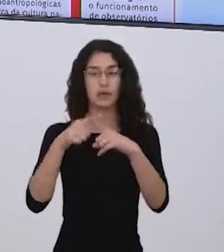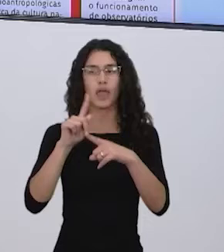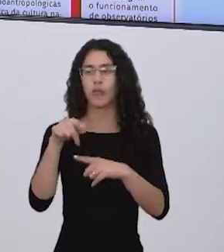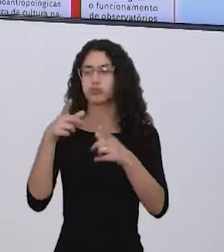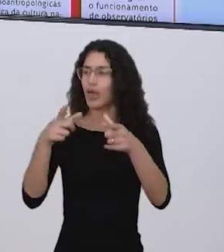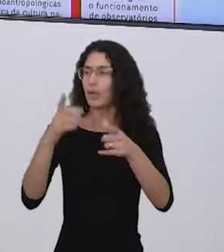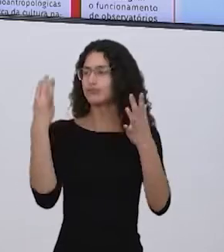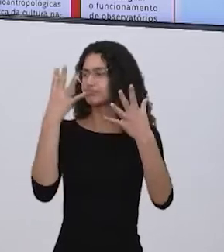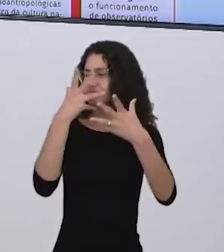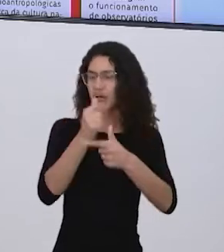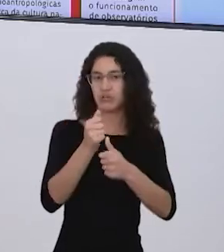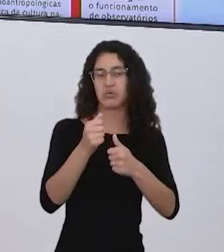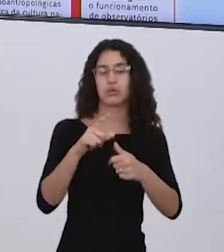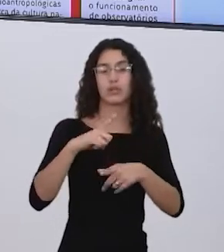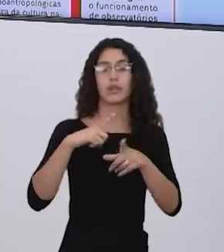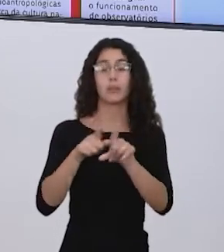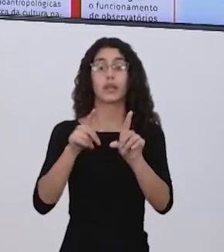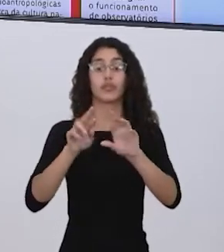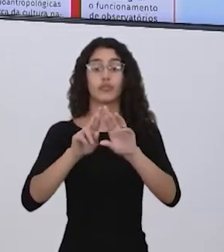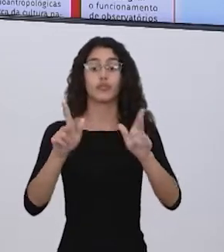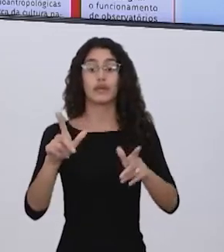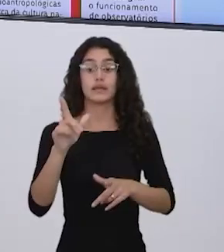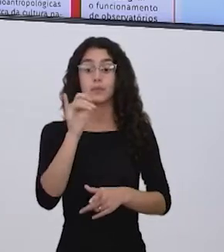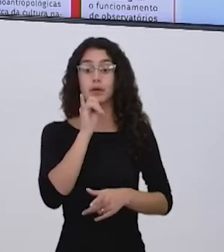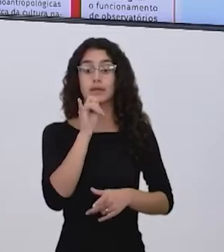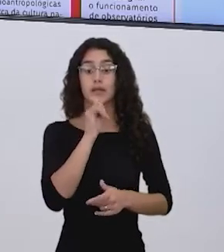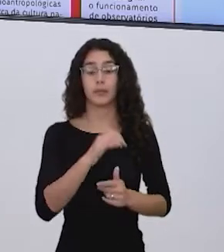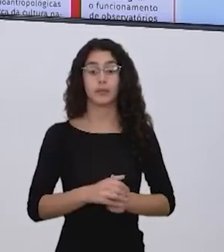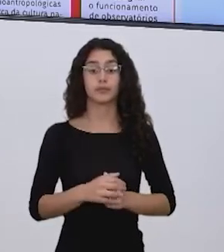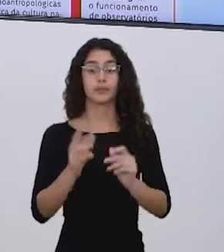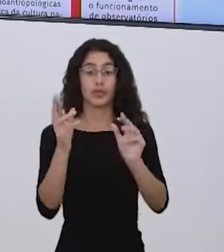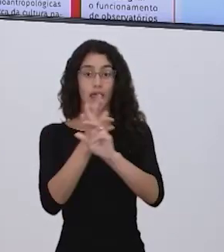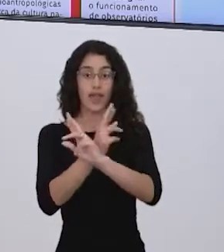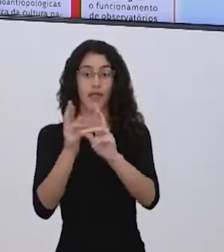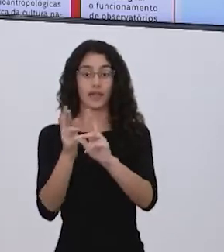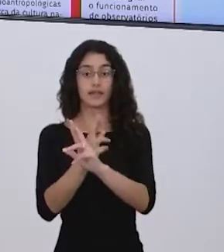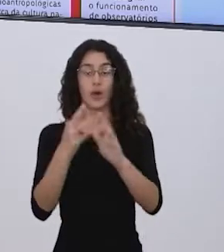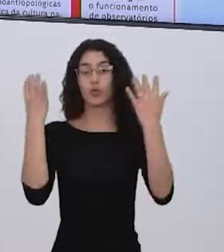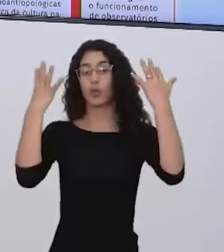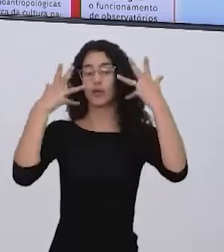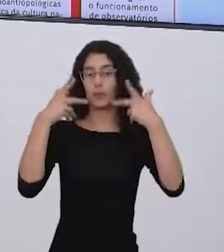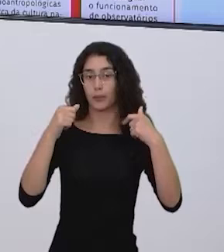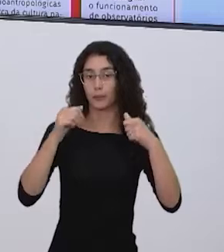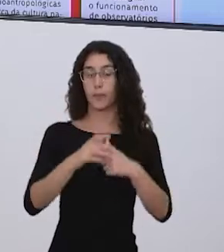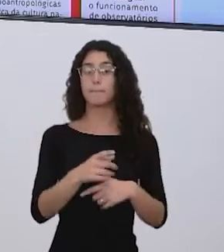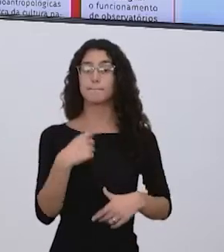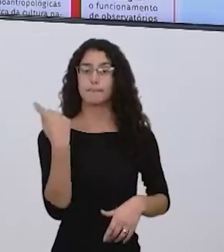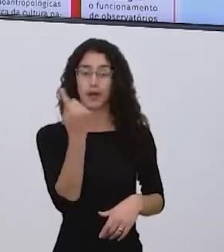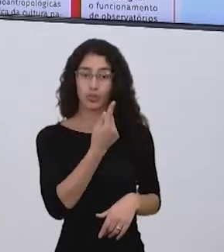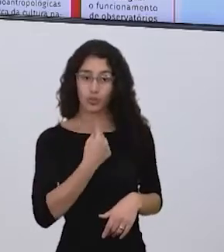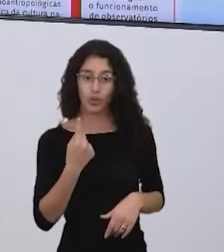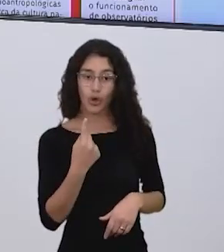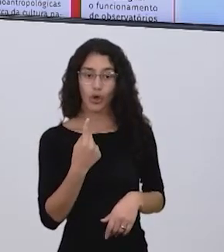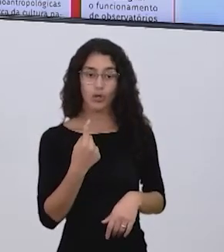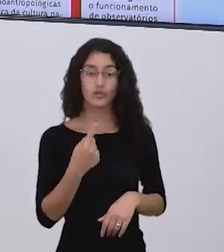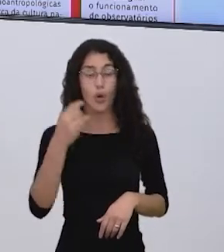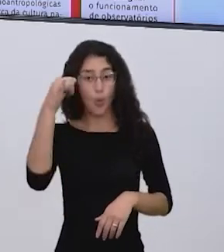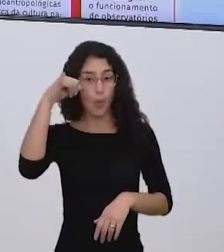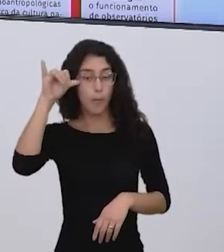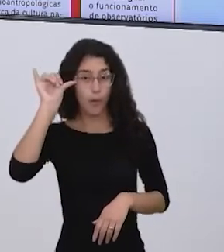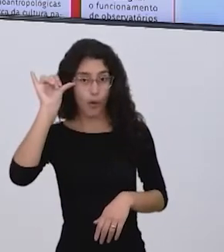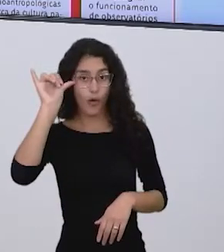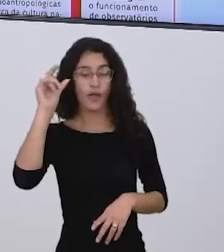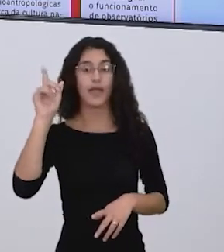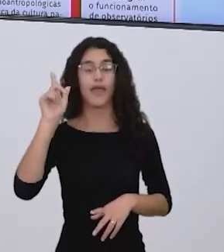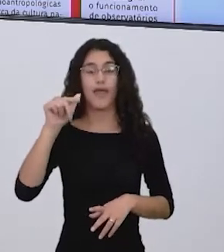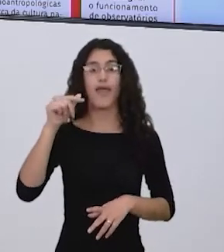maravilhoso, e a gente fala sobre a diferença, por exemplo, na relação com os animais. Pra gente, o boi,